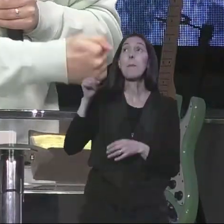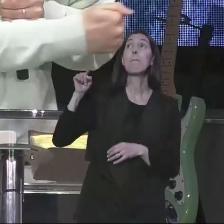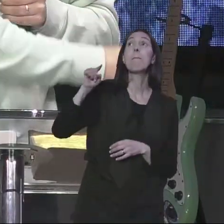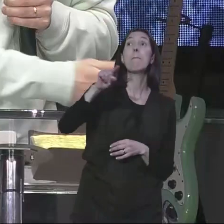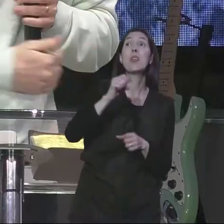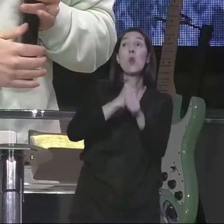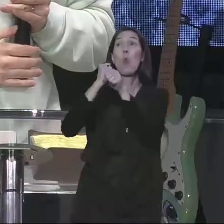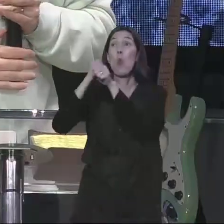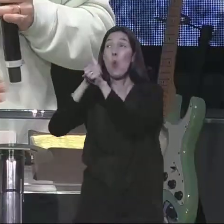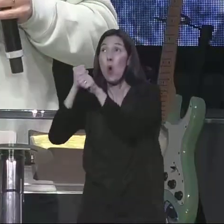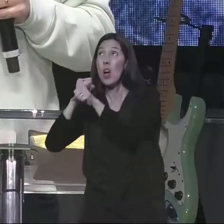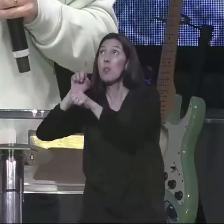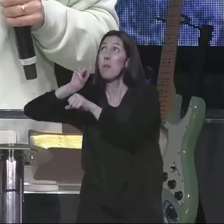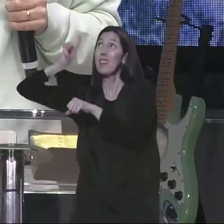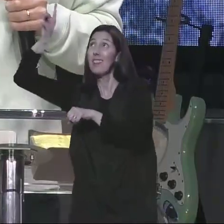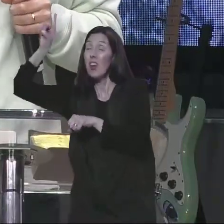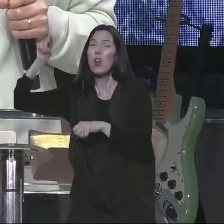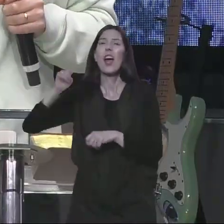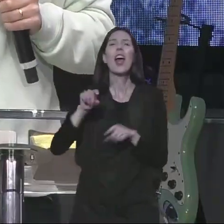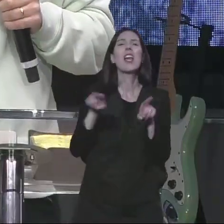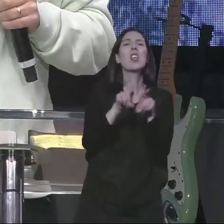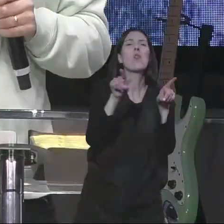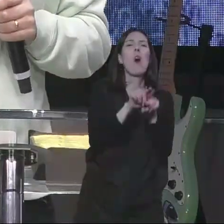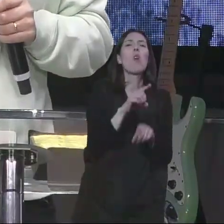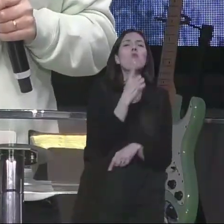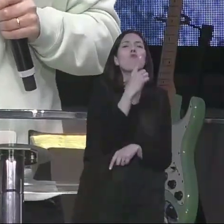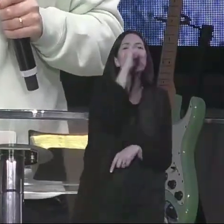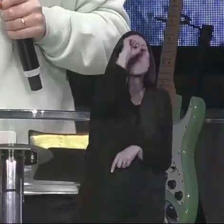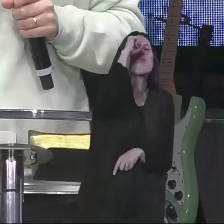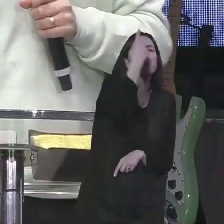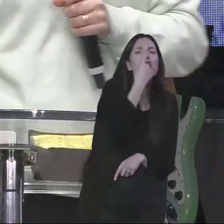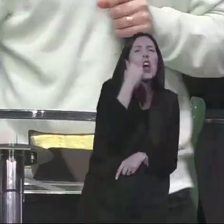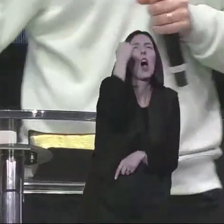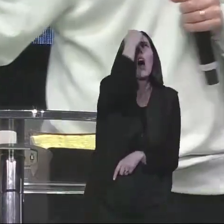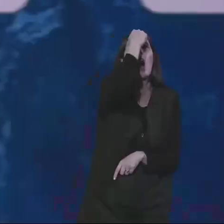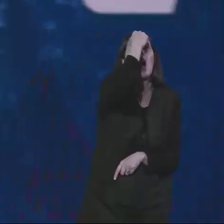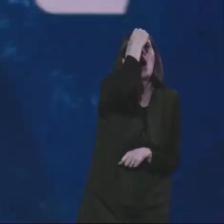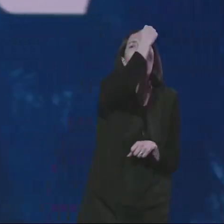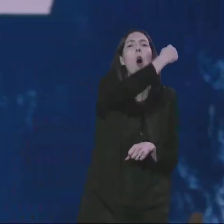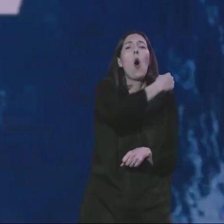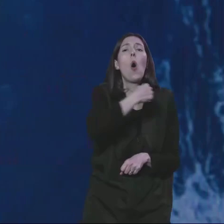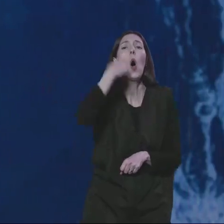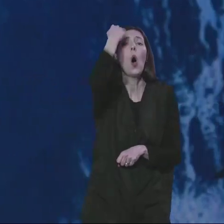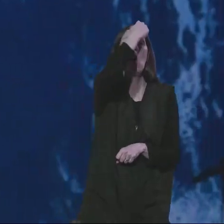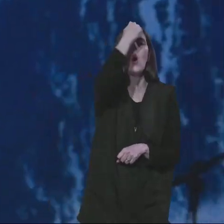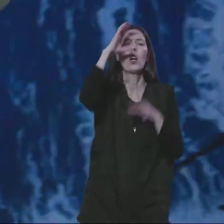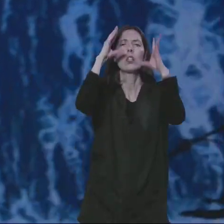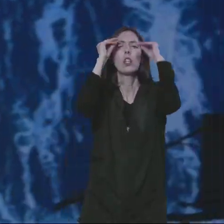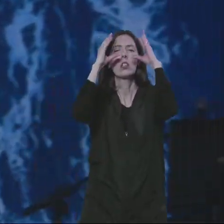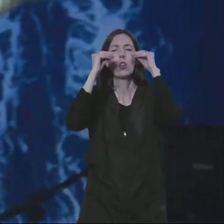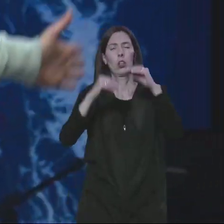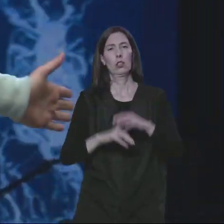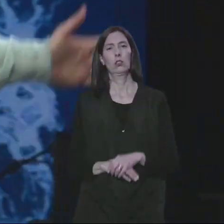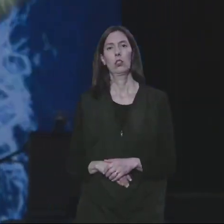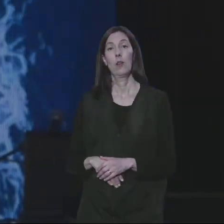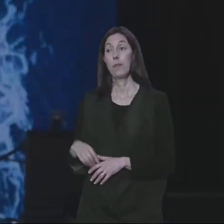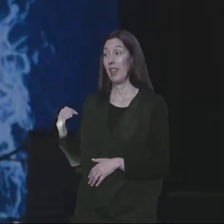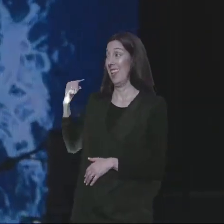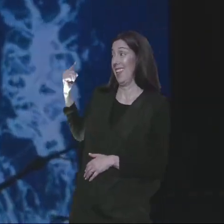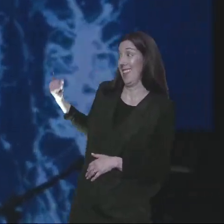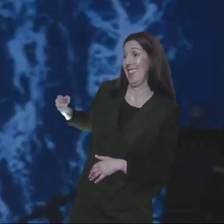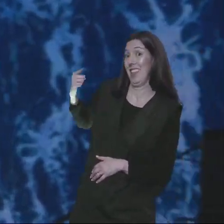o dia de ontem que passou, são como as horas da noite. Está falando de eternidade